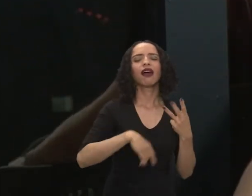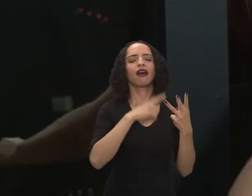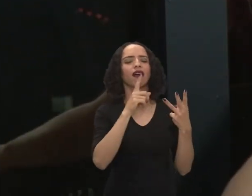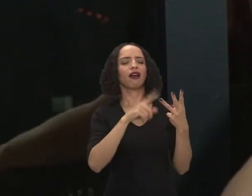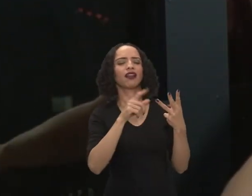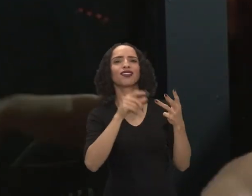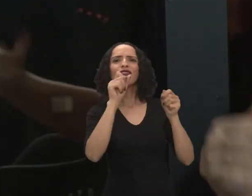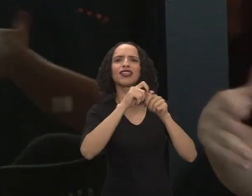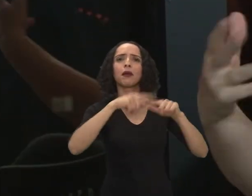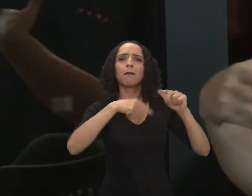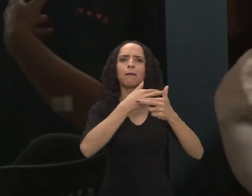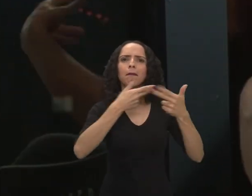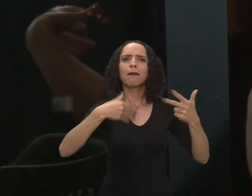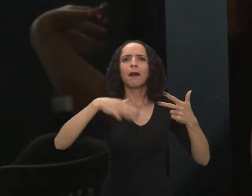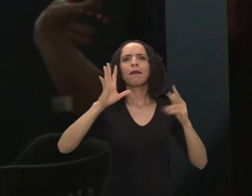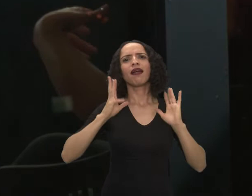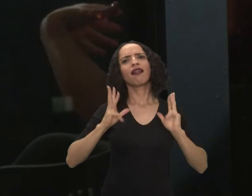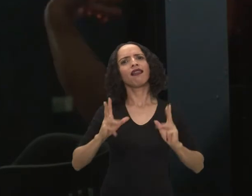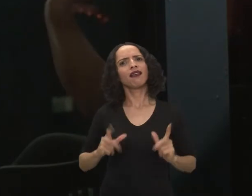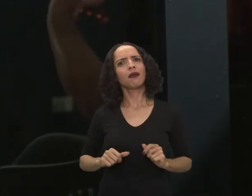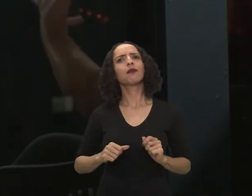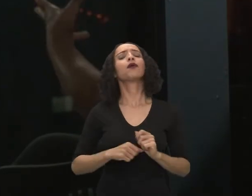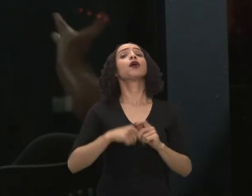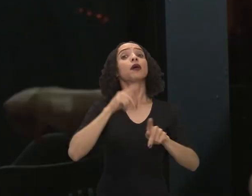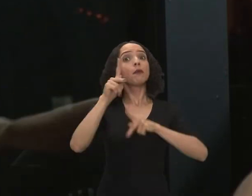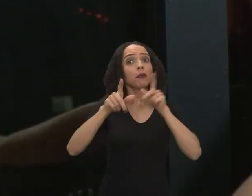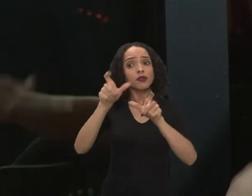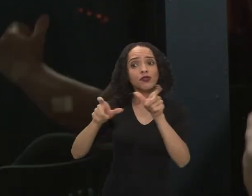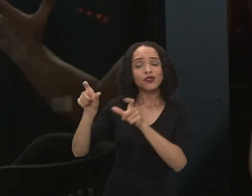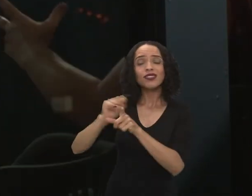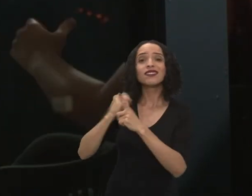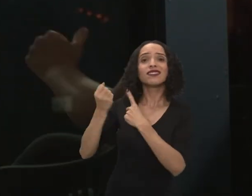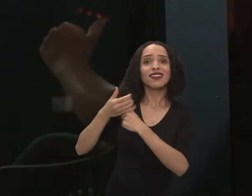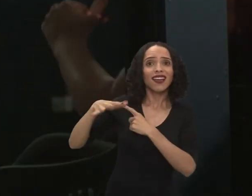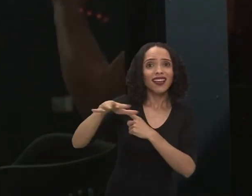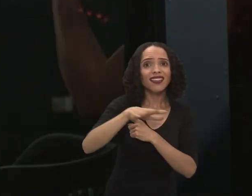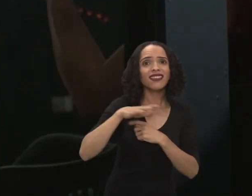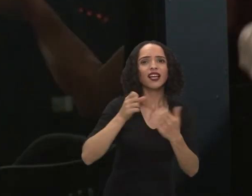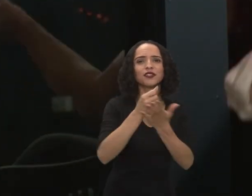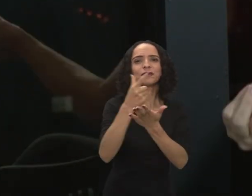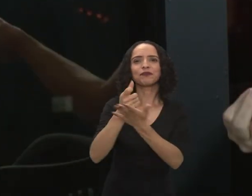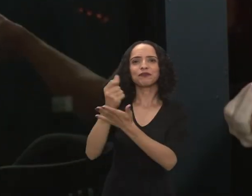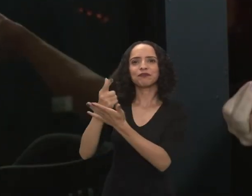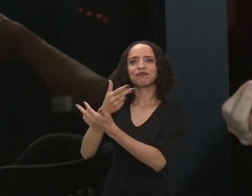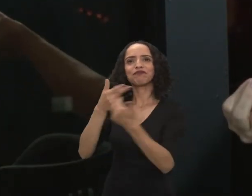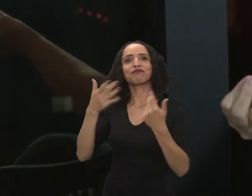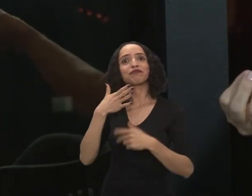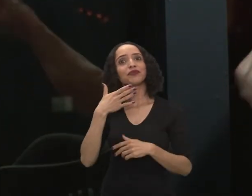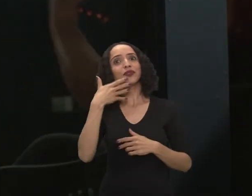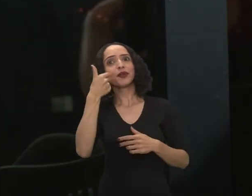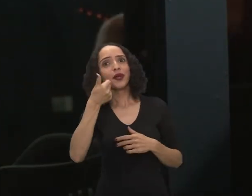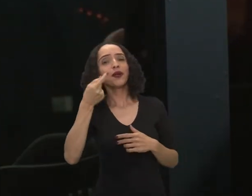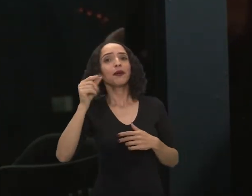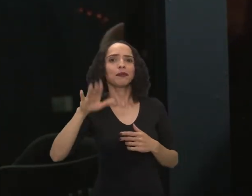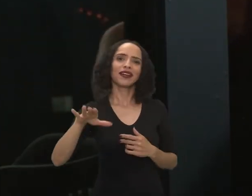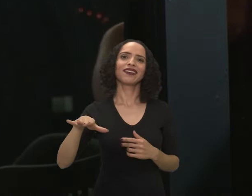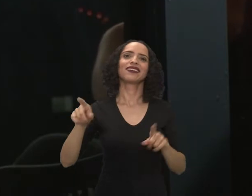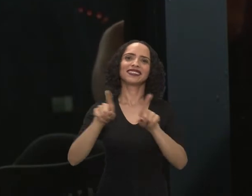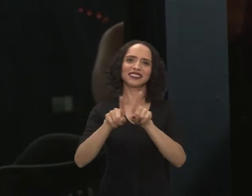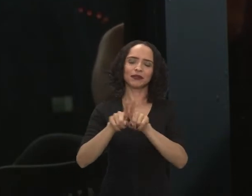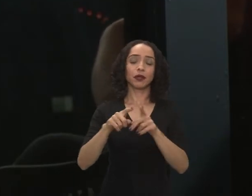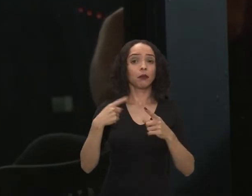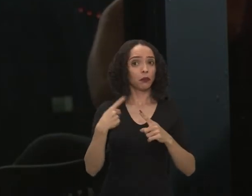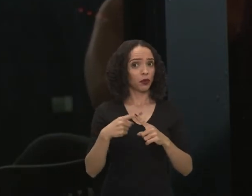limpo, né? E para que a população consuma mesmo um produto melhor e mais barato. Porque